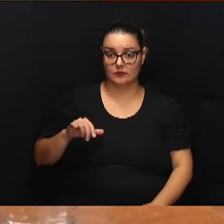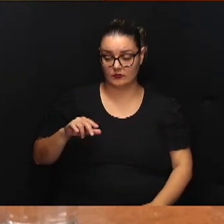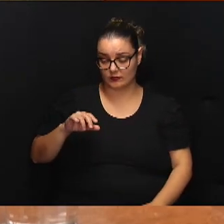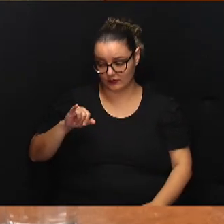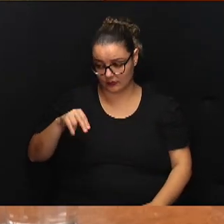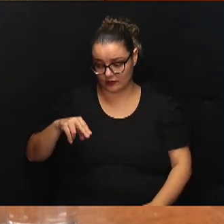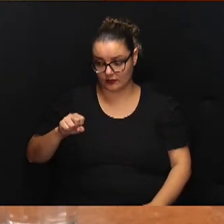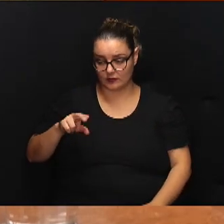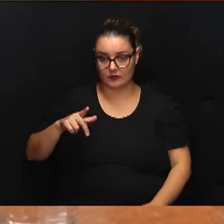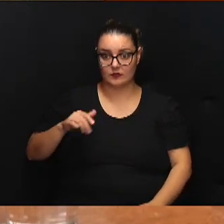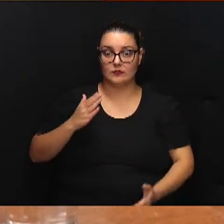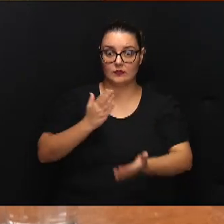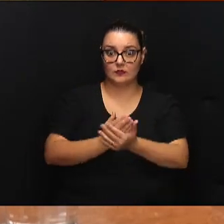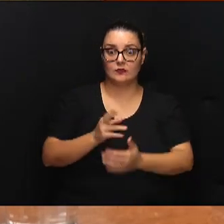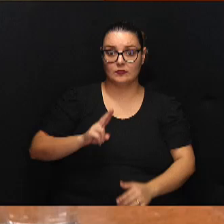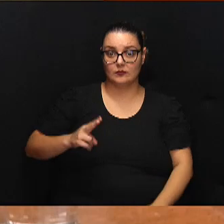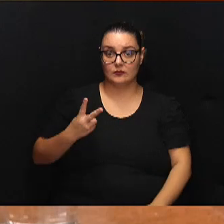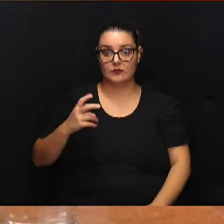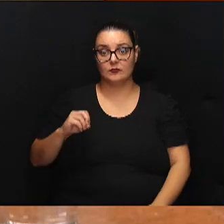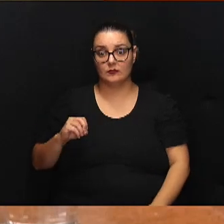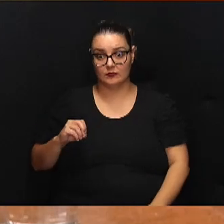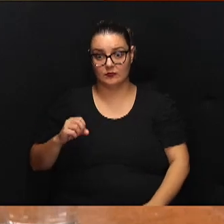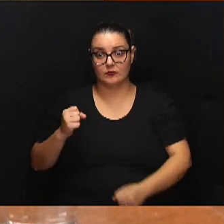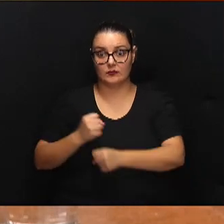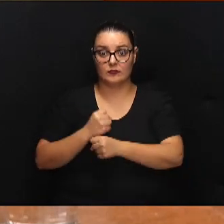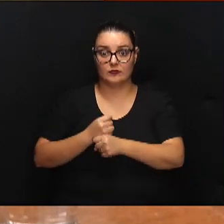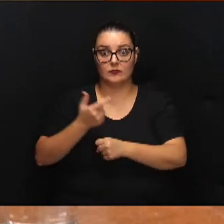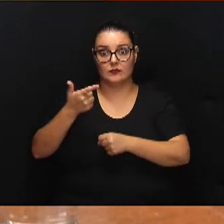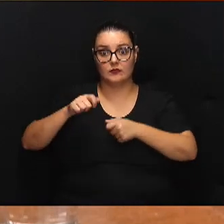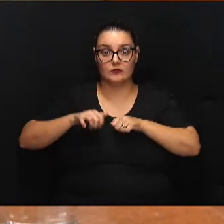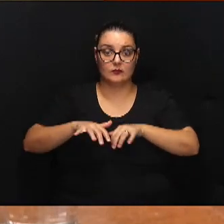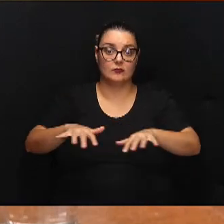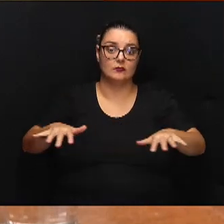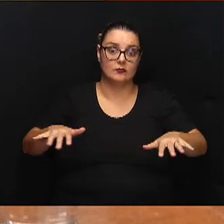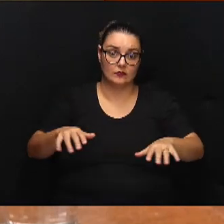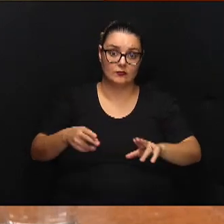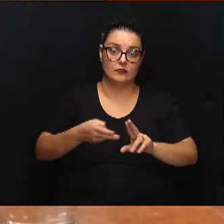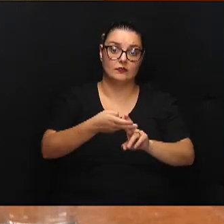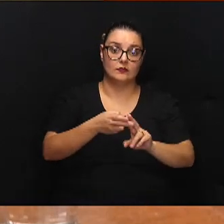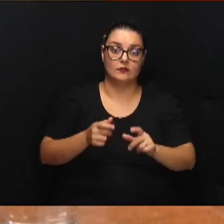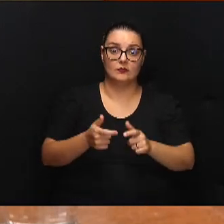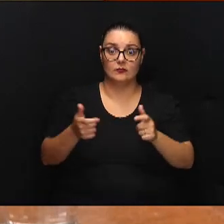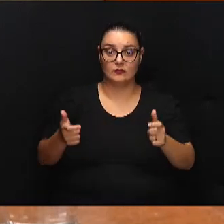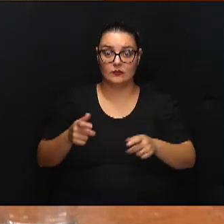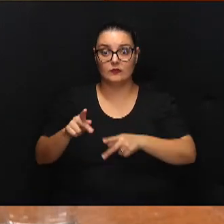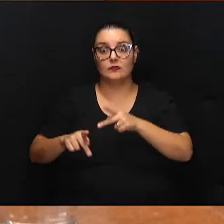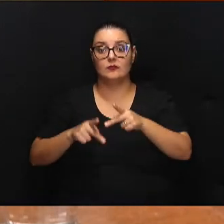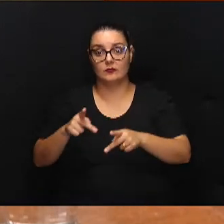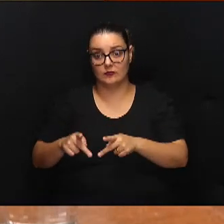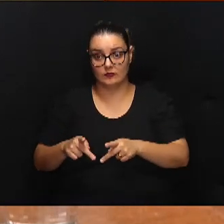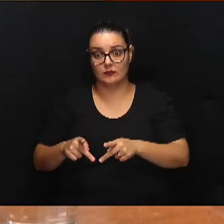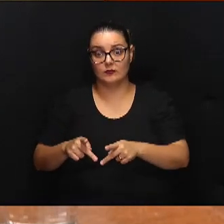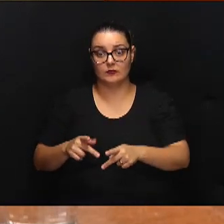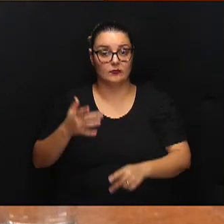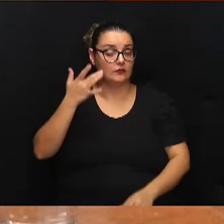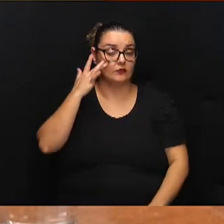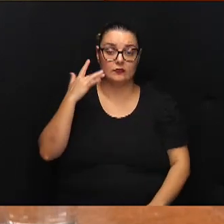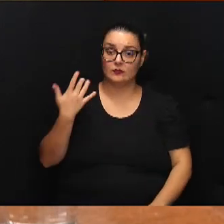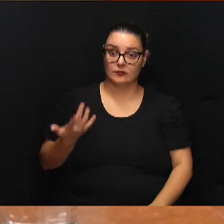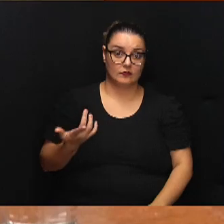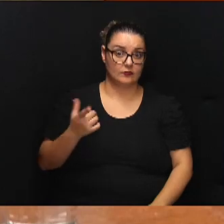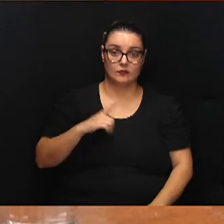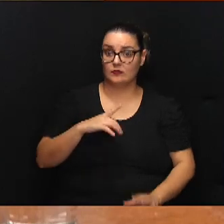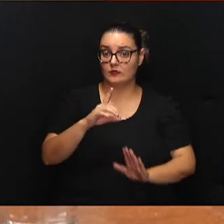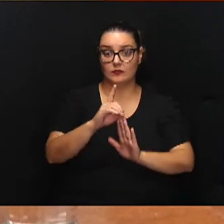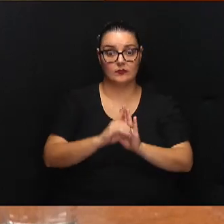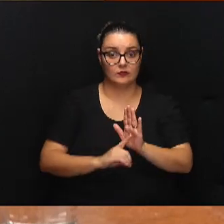há 20 anos ainda está sendo distribuída no SUS. E a grande parte da população não sabe que tem